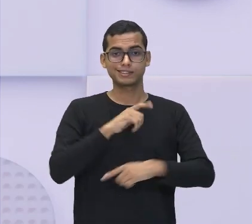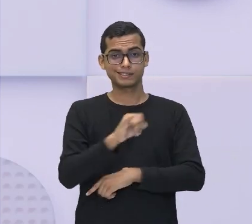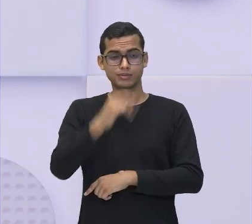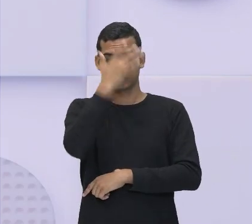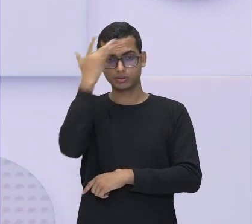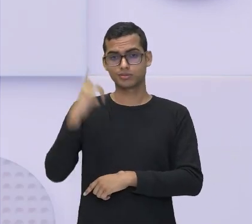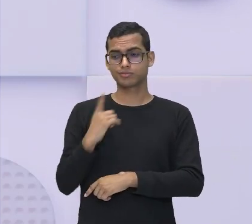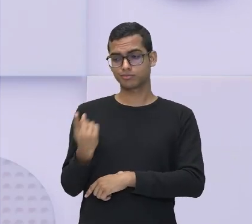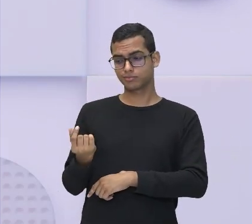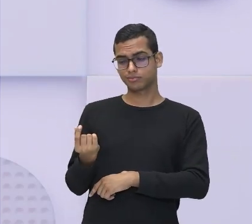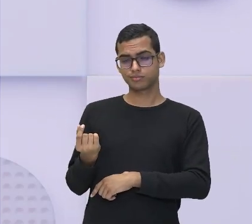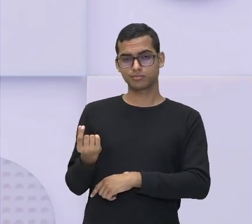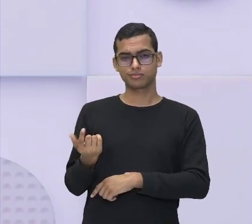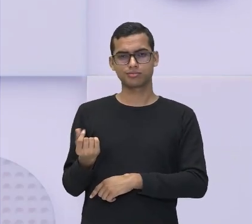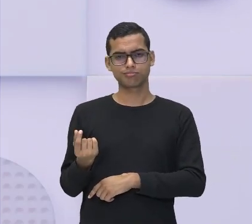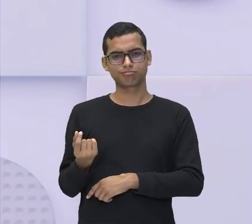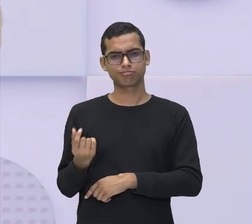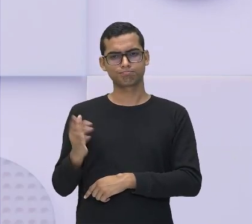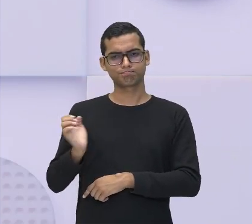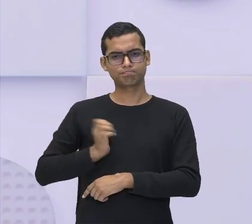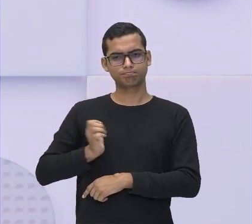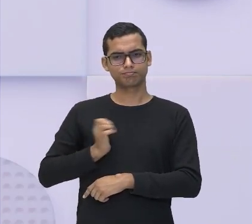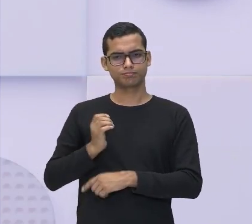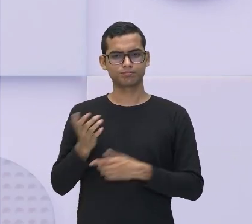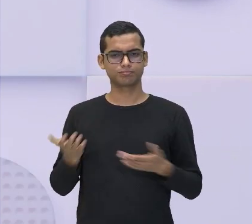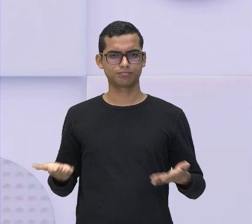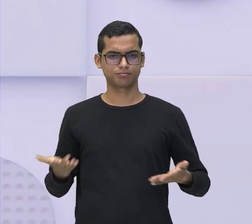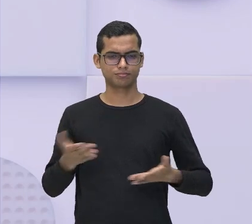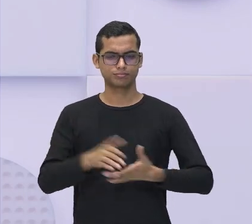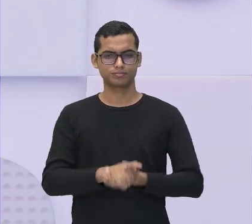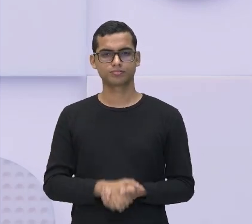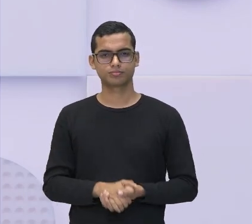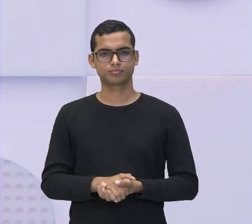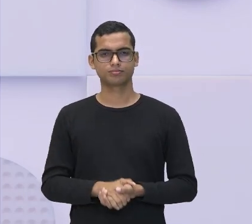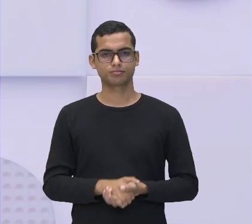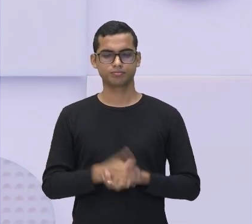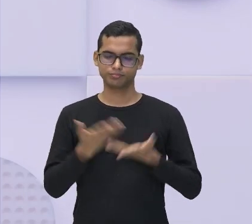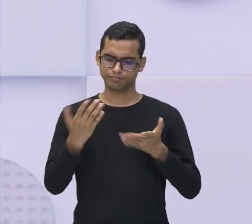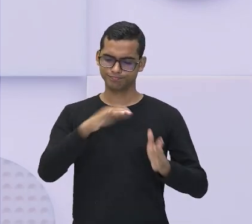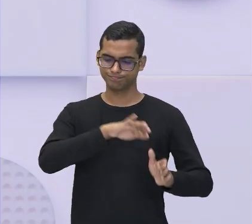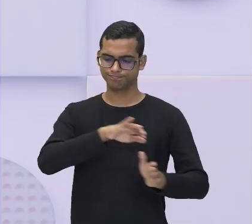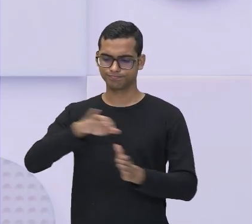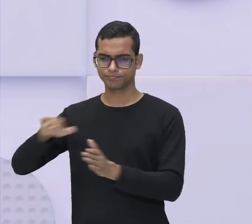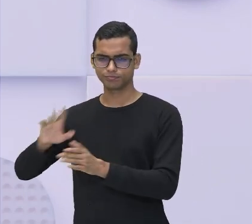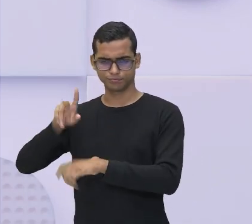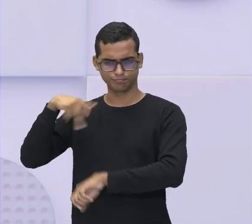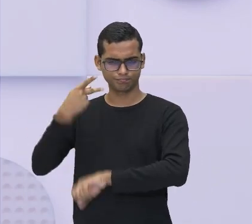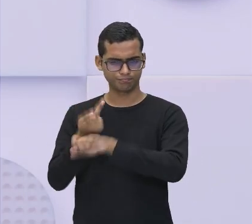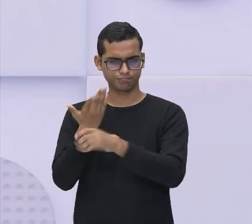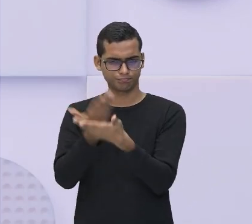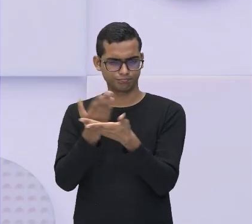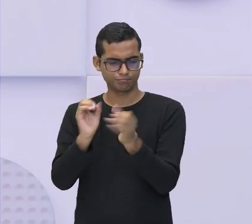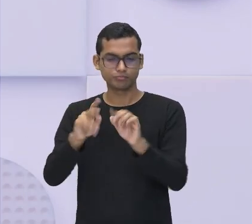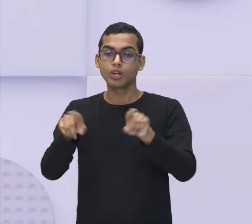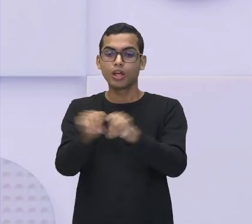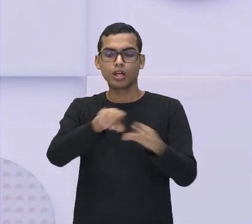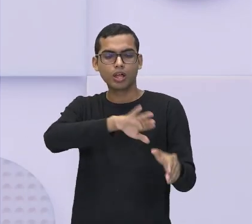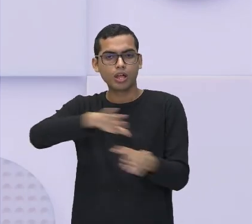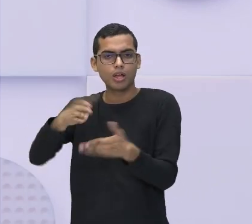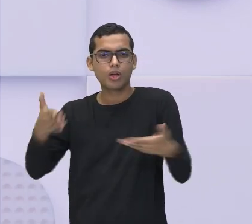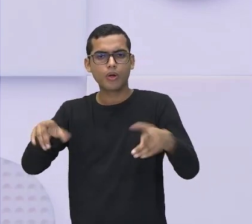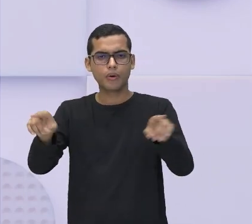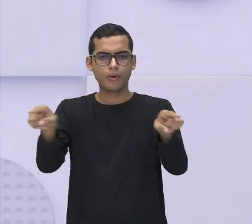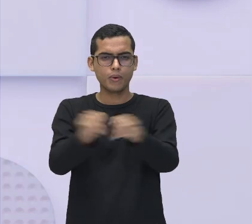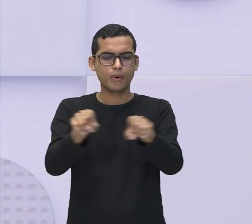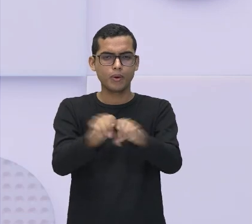cristão ocidental. Tá bom? Vamos agora dar mais um passo, fazendo uma diferenciação entre